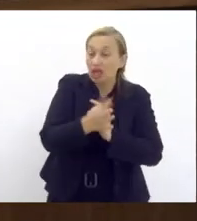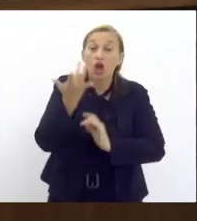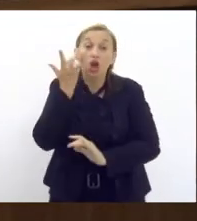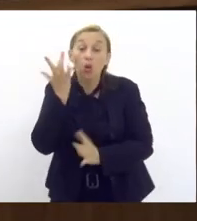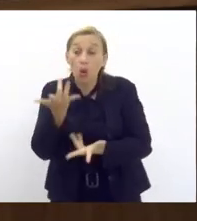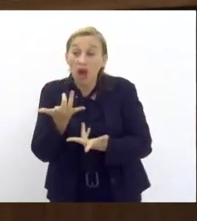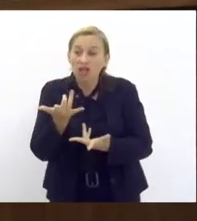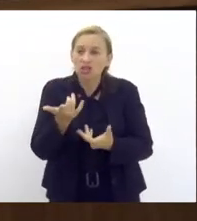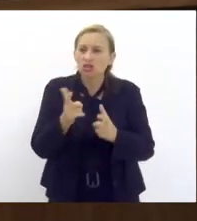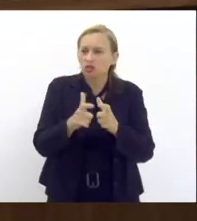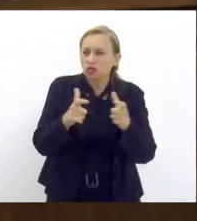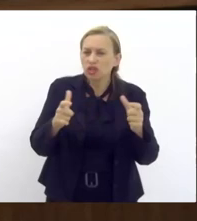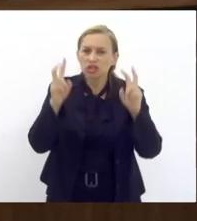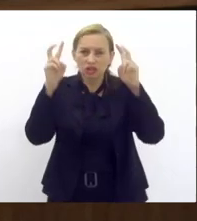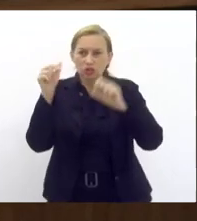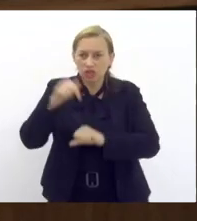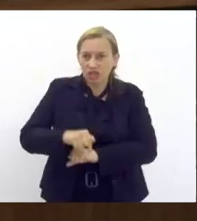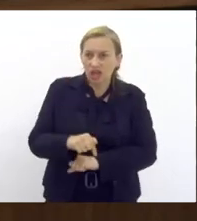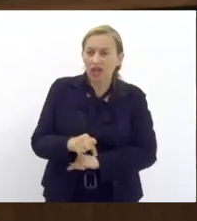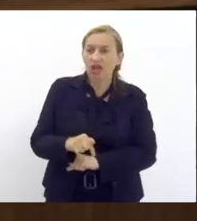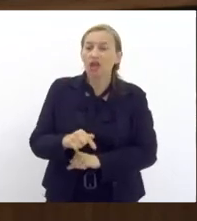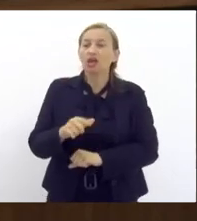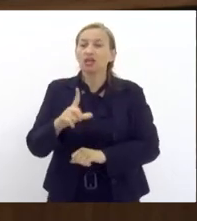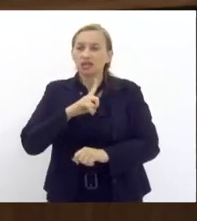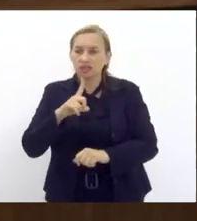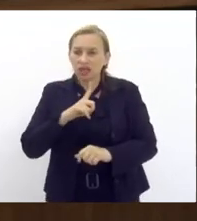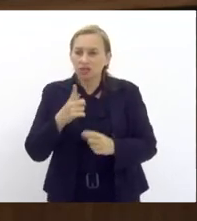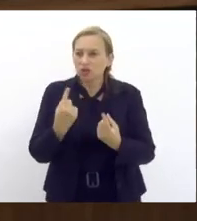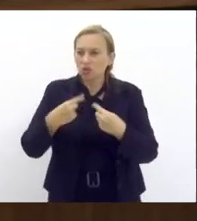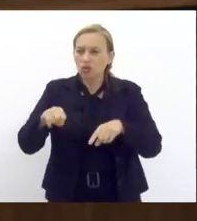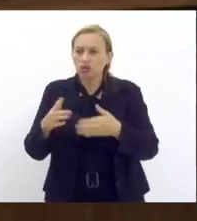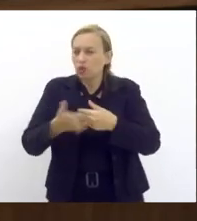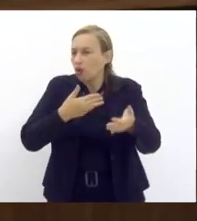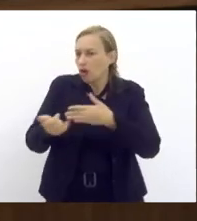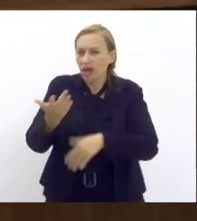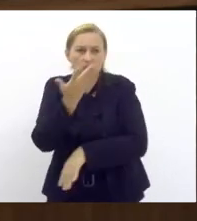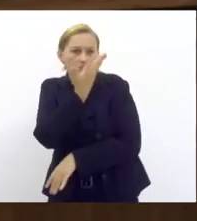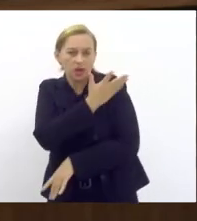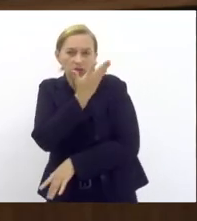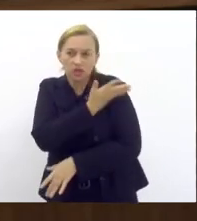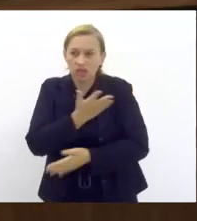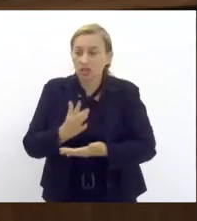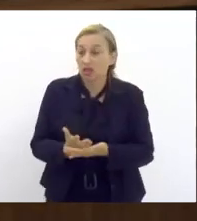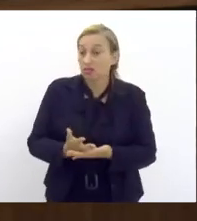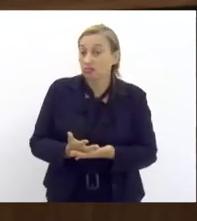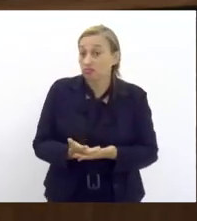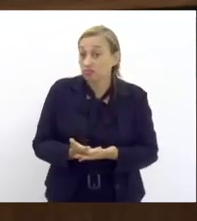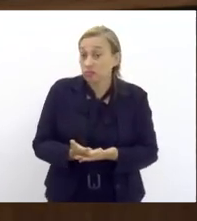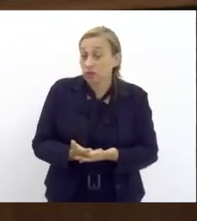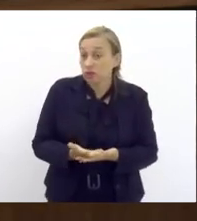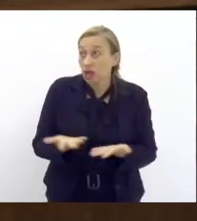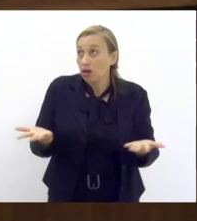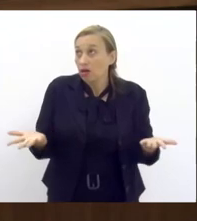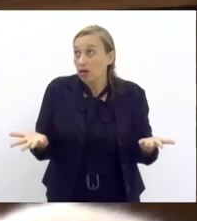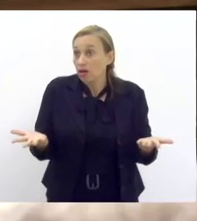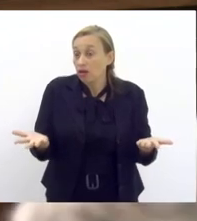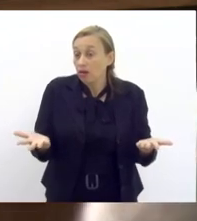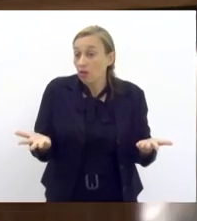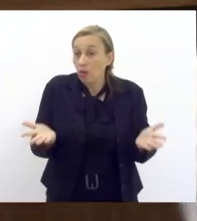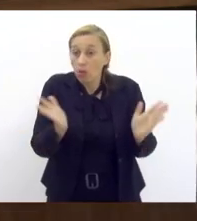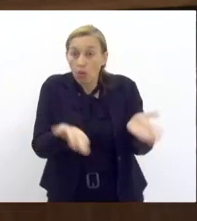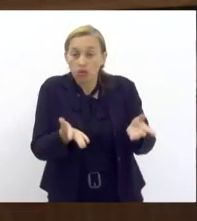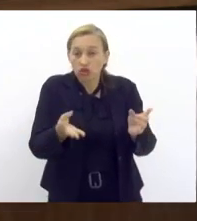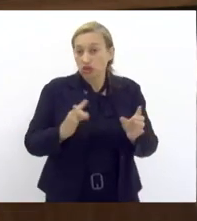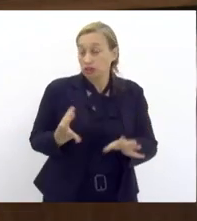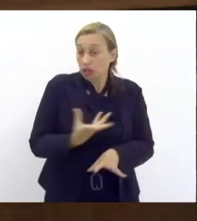que a grande questão aqui é: nós temos que combater qualquer tipo de discriminação, seja daqueles que são hoje